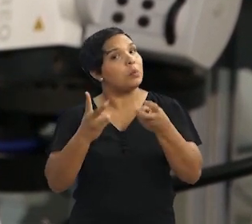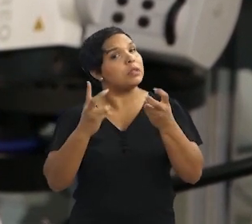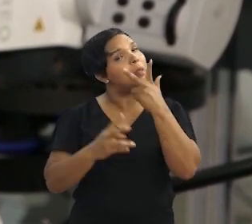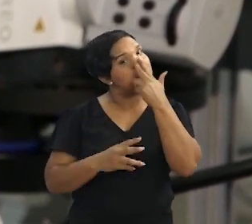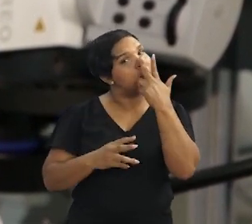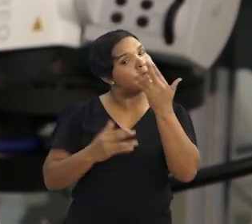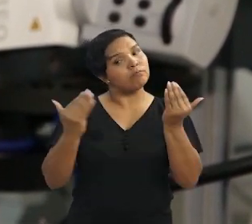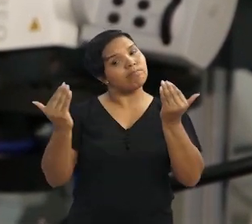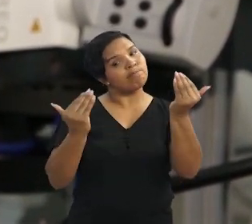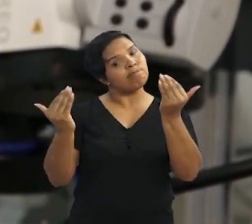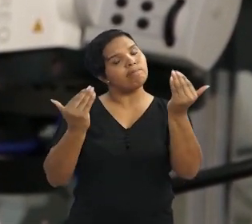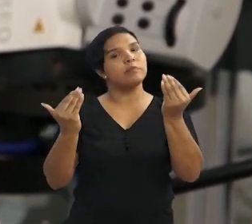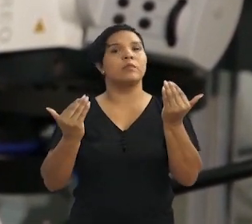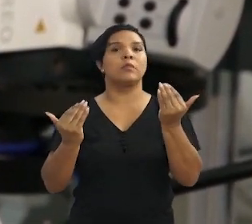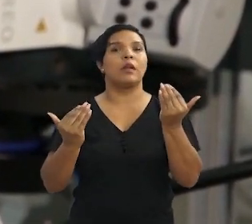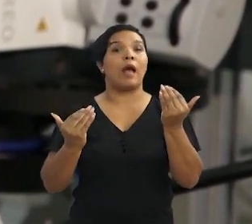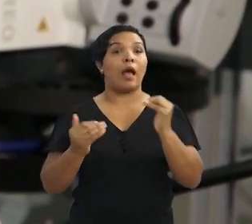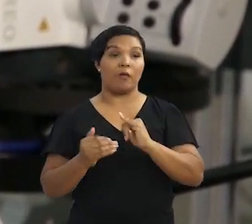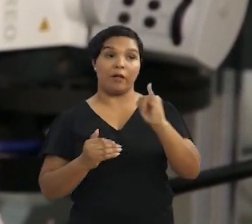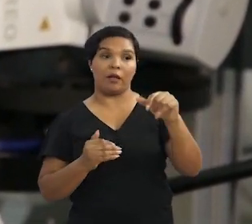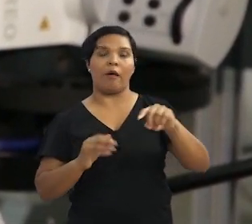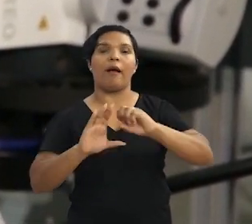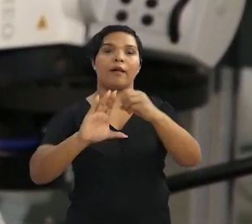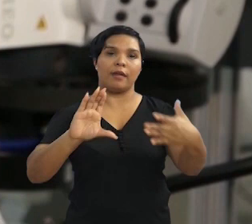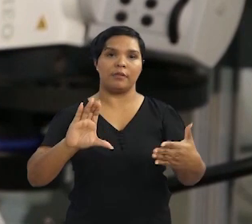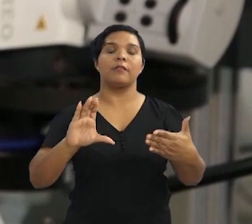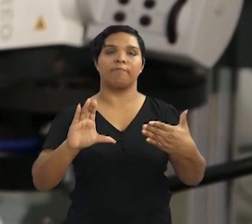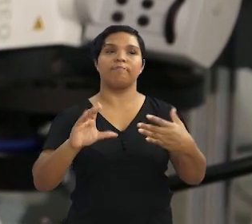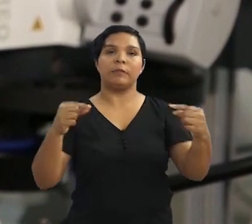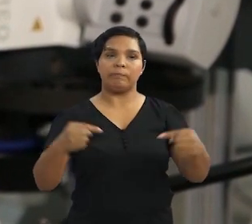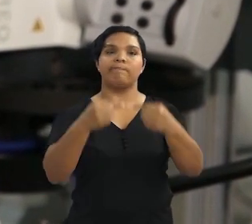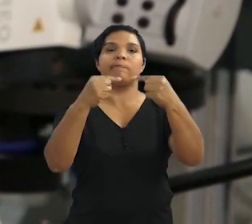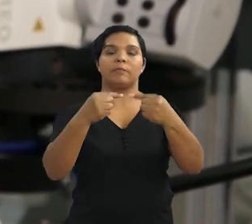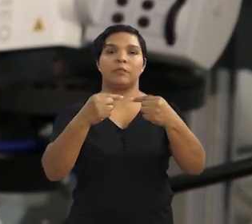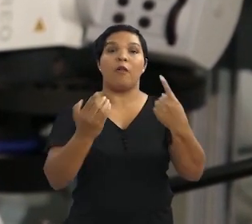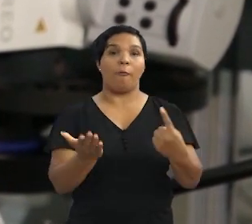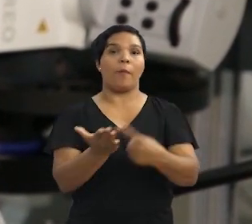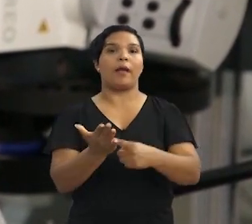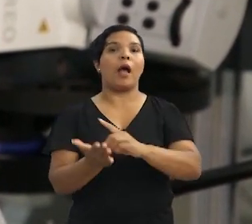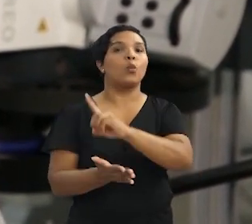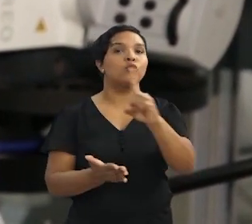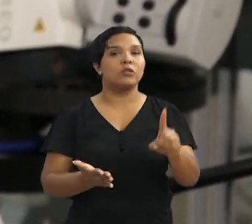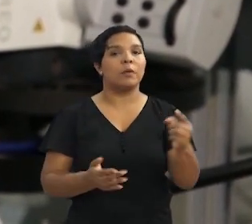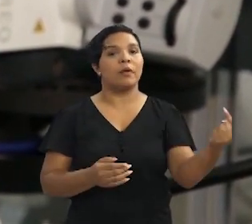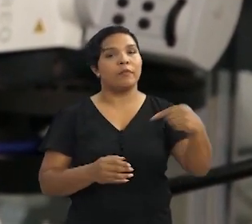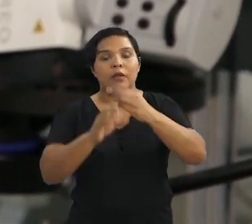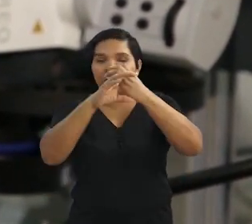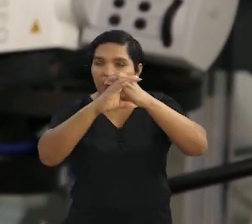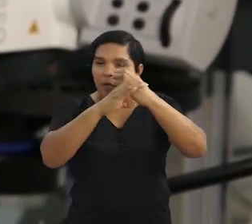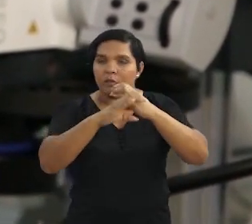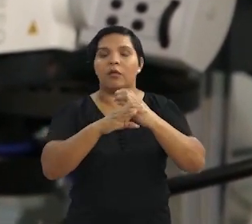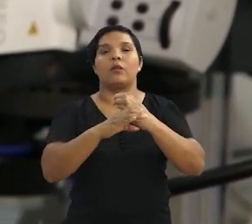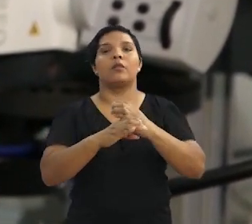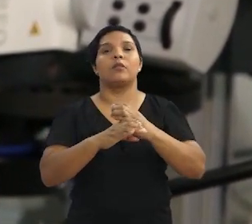em casa e eu percebi a semelhança. Na hora eu fui falar com o Edson e falei, olha, as características batem e vamos marcar um dia para a gente